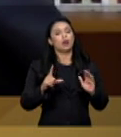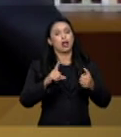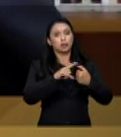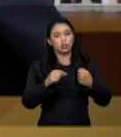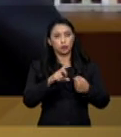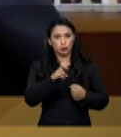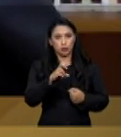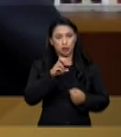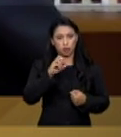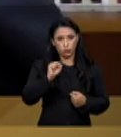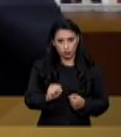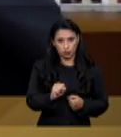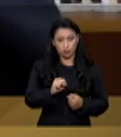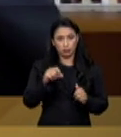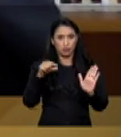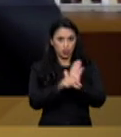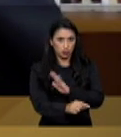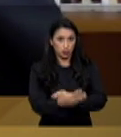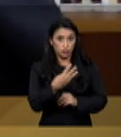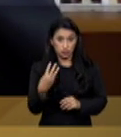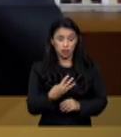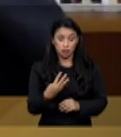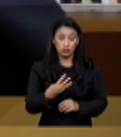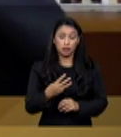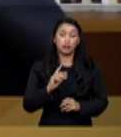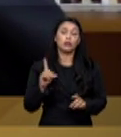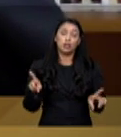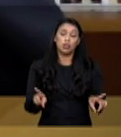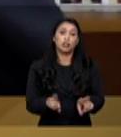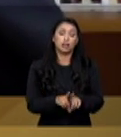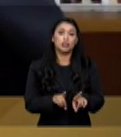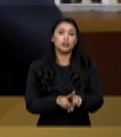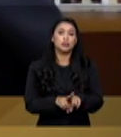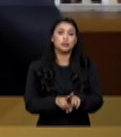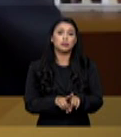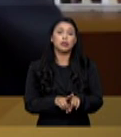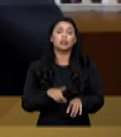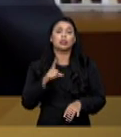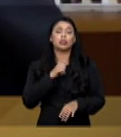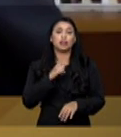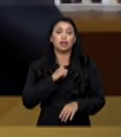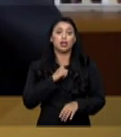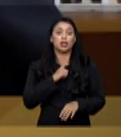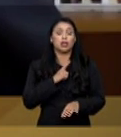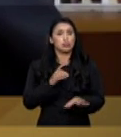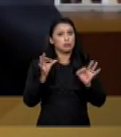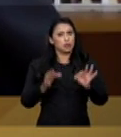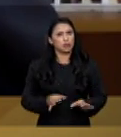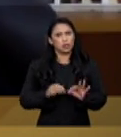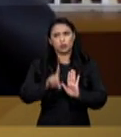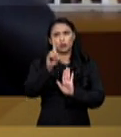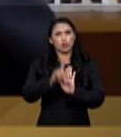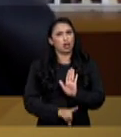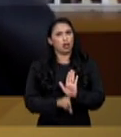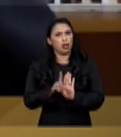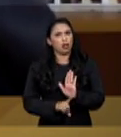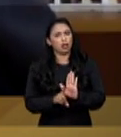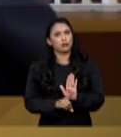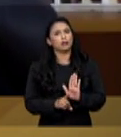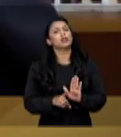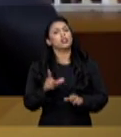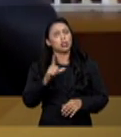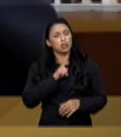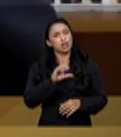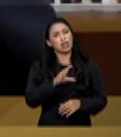58, parágrafo 3º, e que, consequentemente, estando presentes, têm direito líquido e certo, direito subjetivo à